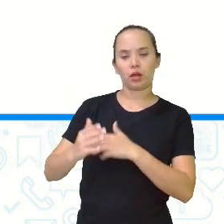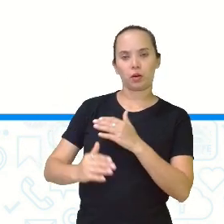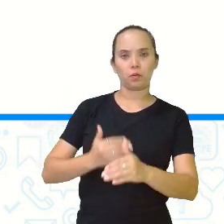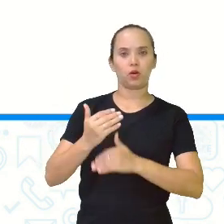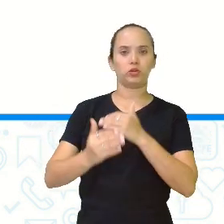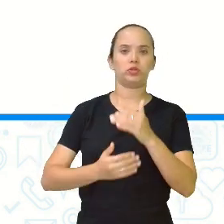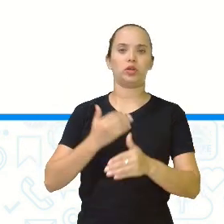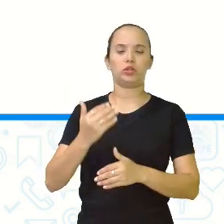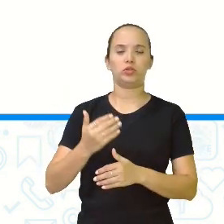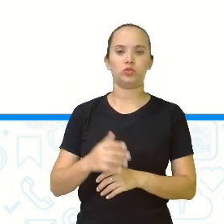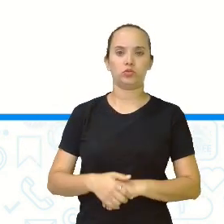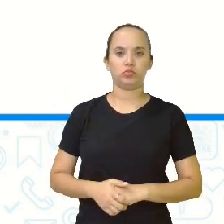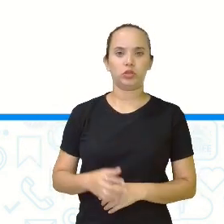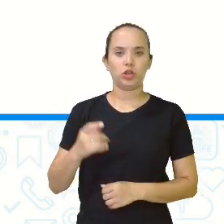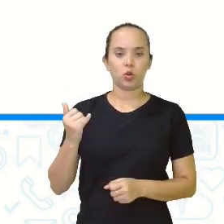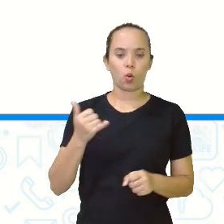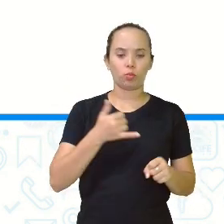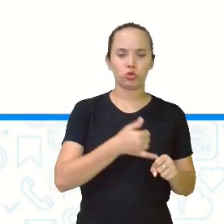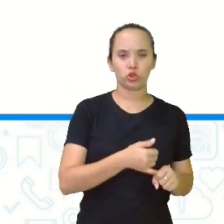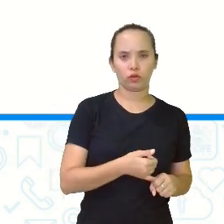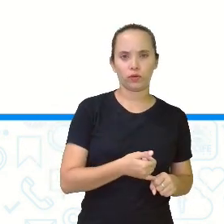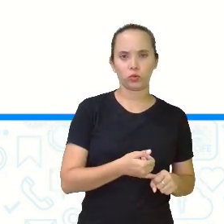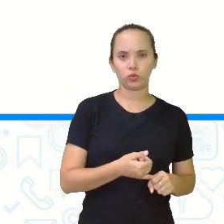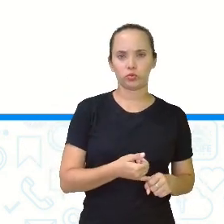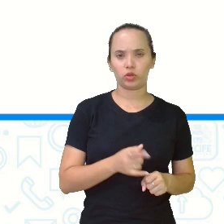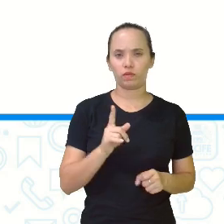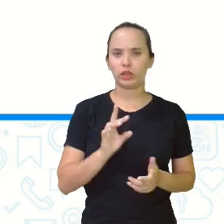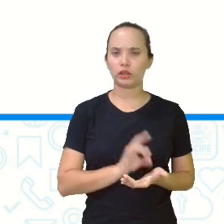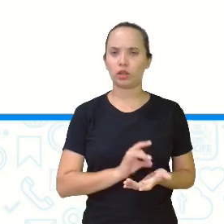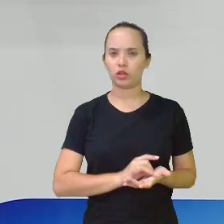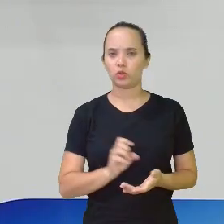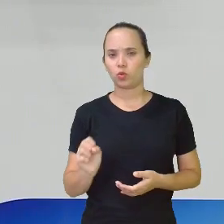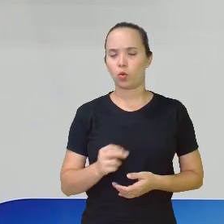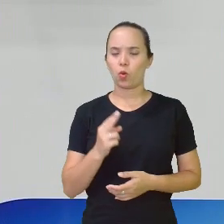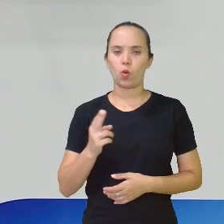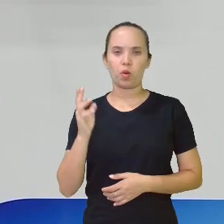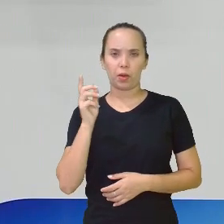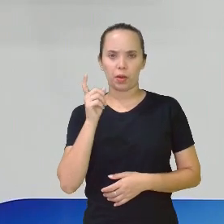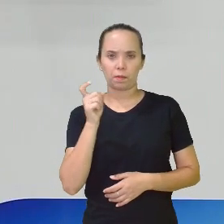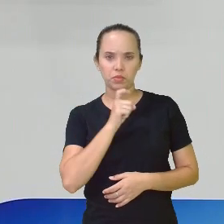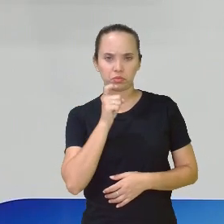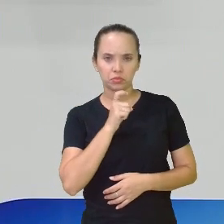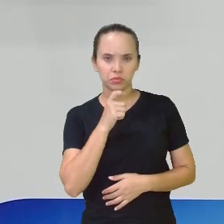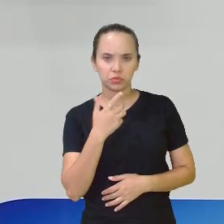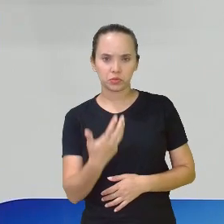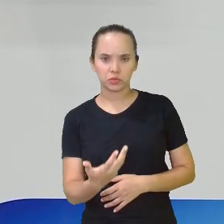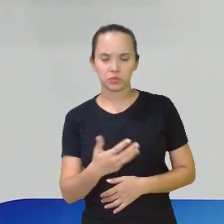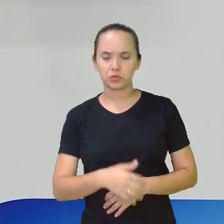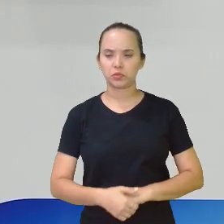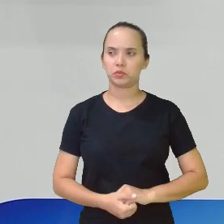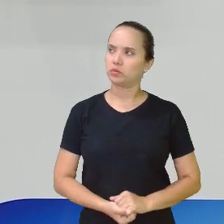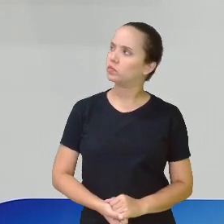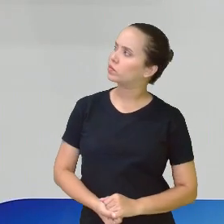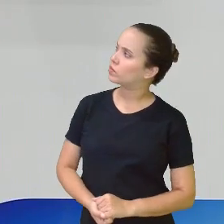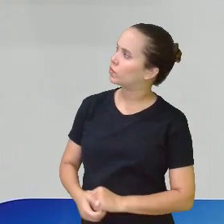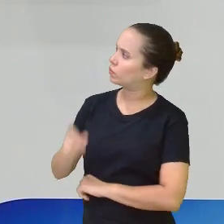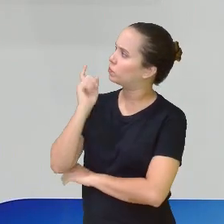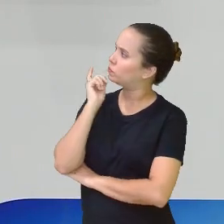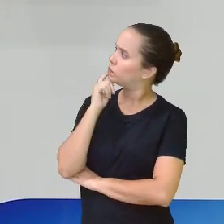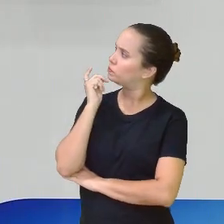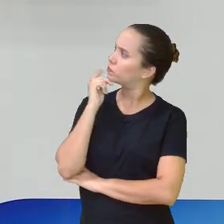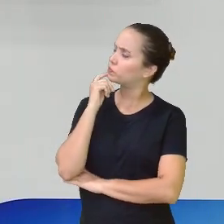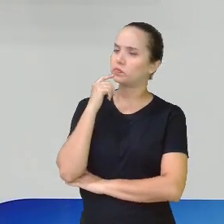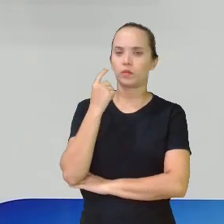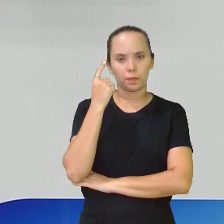de combustão? Isto é verdade ou mentira? A gasolina pode servir de combustível? Pensa, para